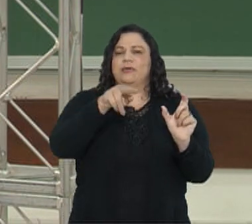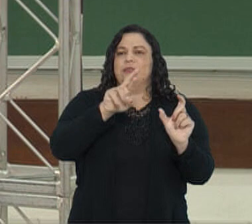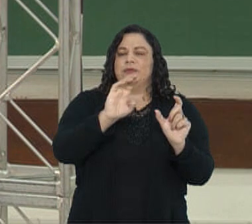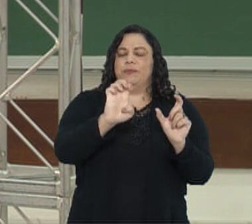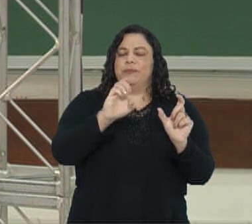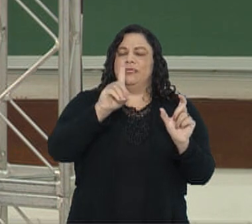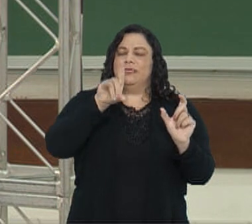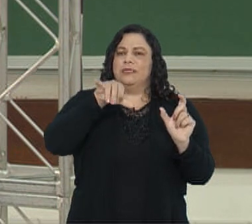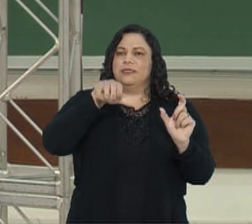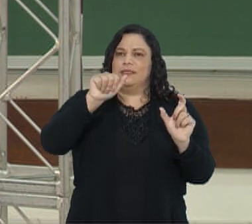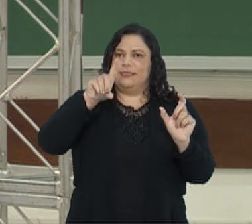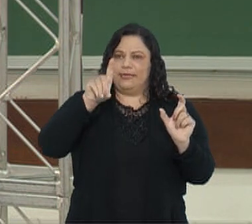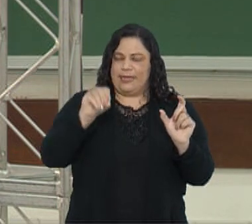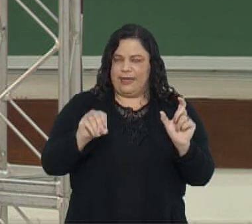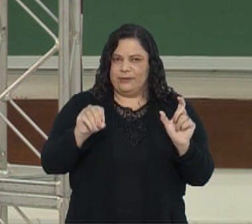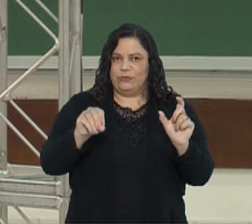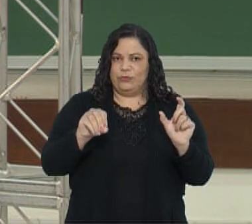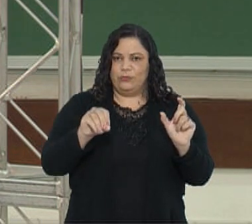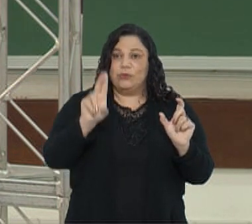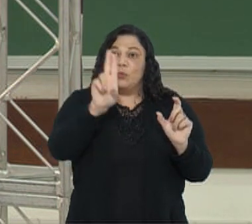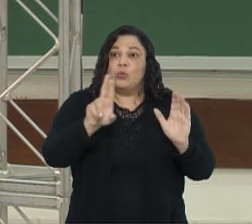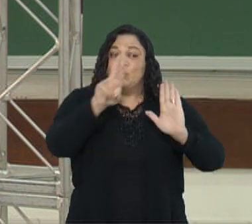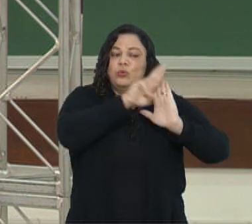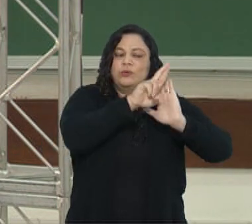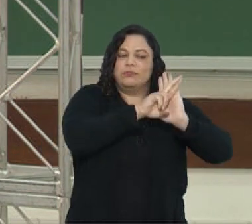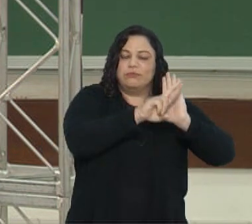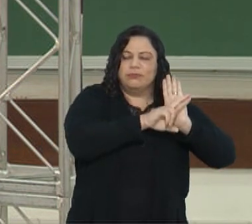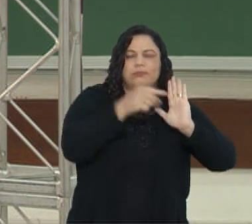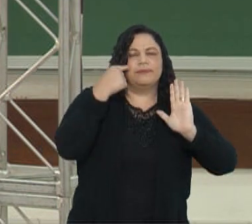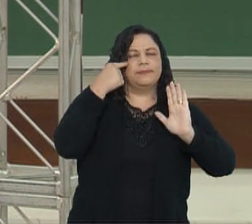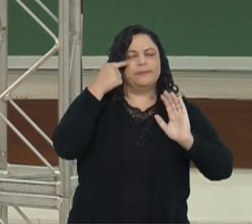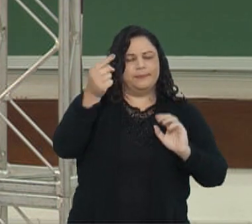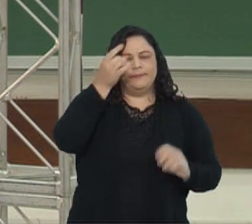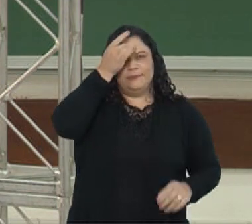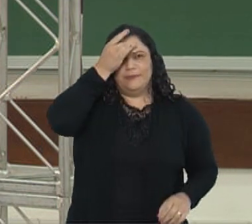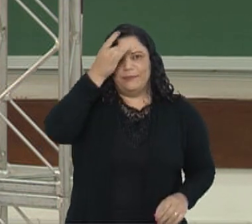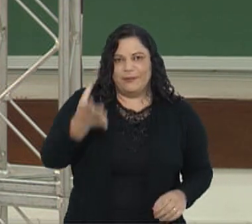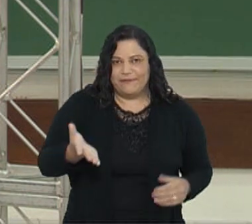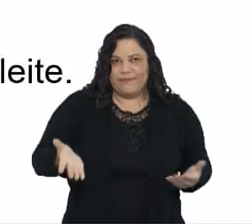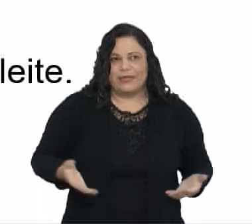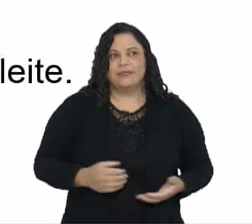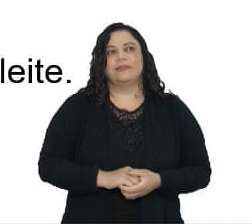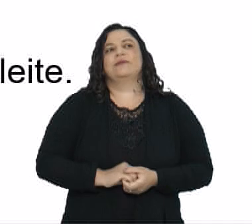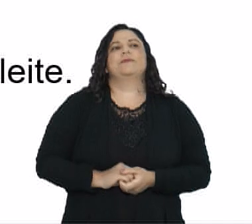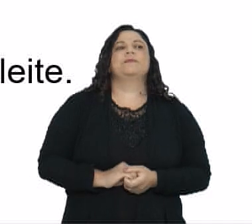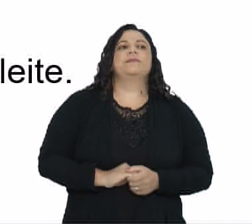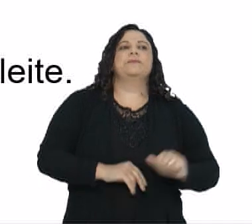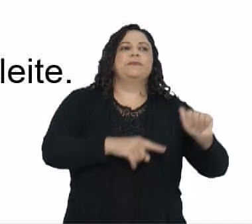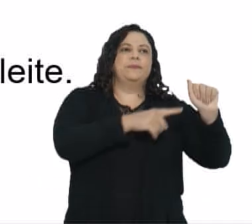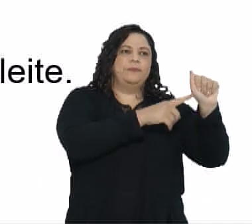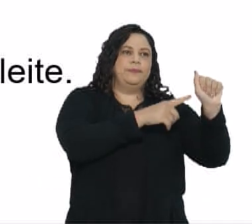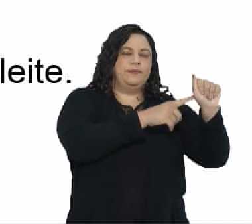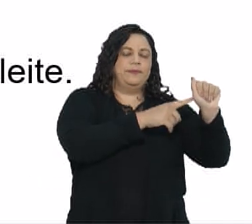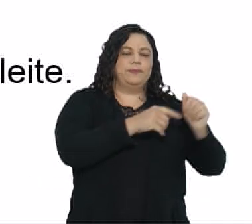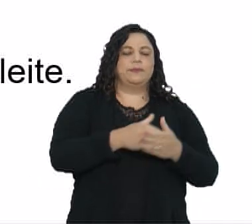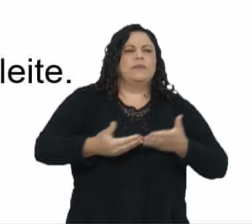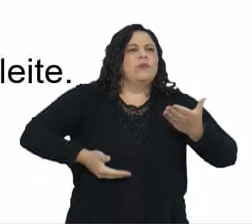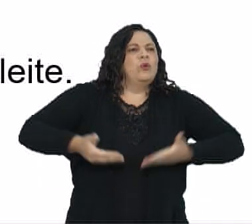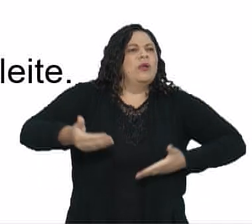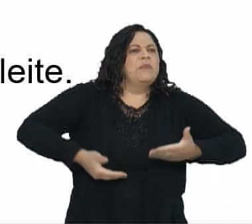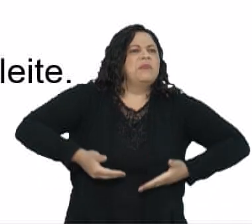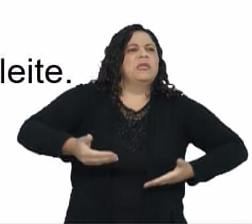ali os critérios, perfeito? Veja lá, vai ver que fica bem facinho. O empregado da casa